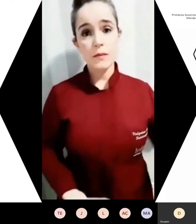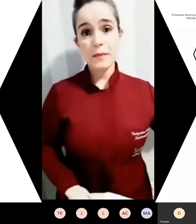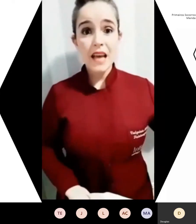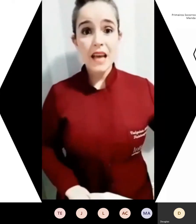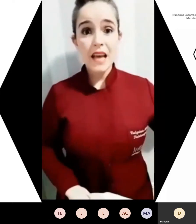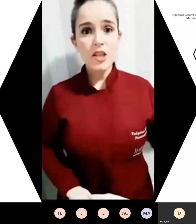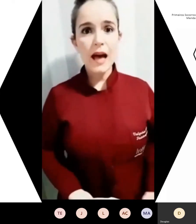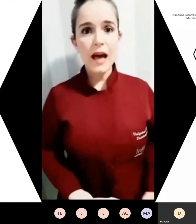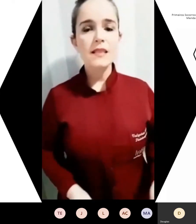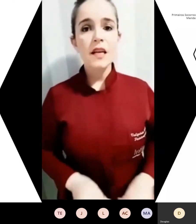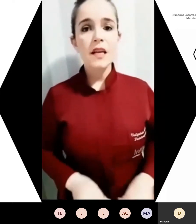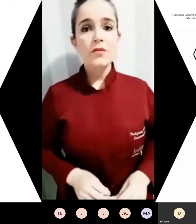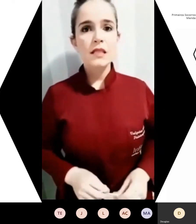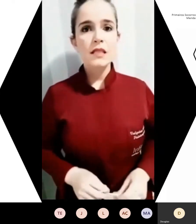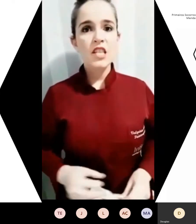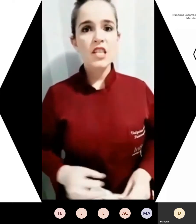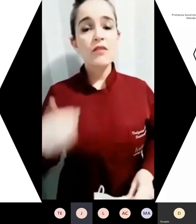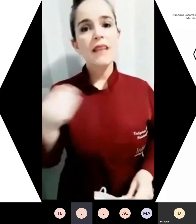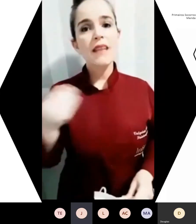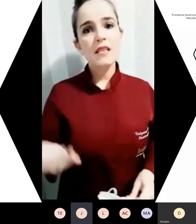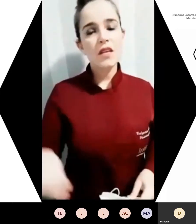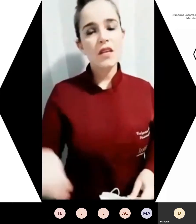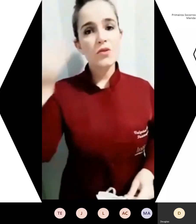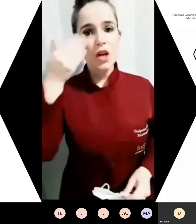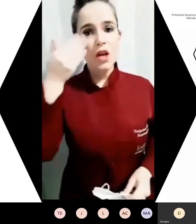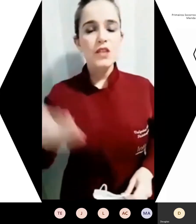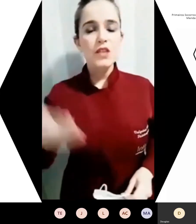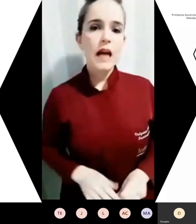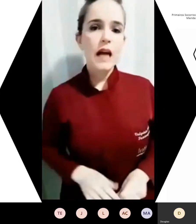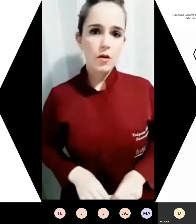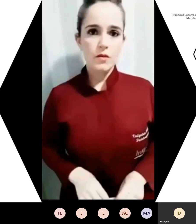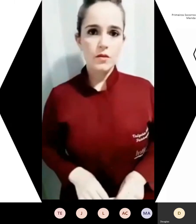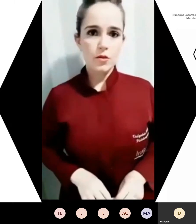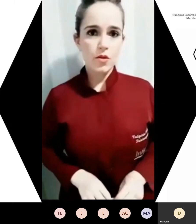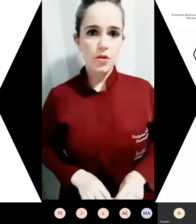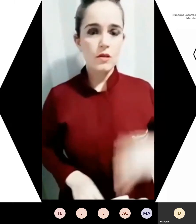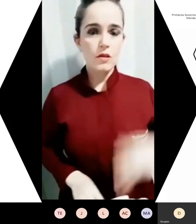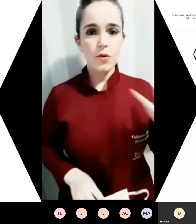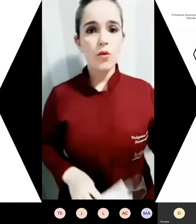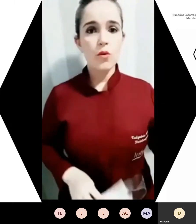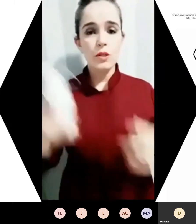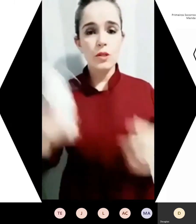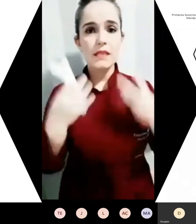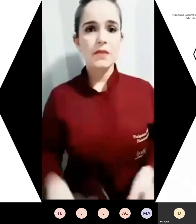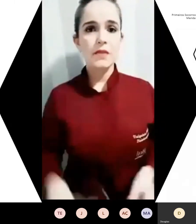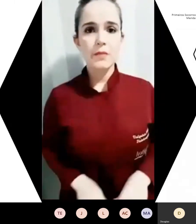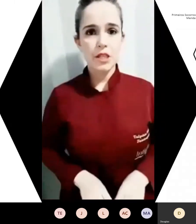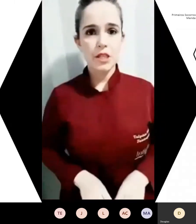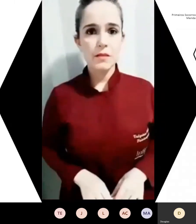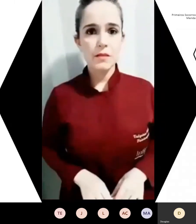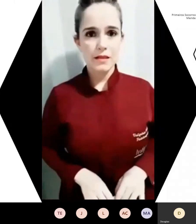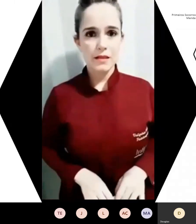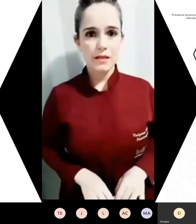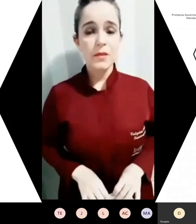rua, quando precisar sair de casa, você já não vai ter esse vício de ficar colocando a mão nos olhos, a mão no rosto e precisar